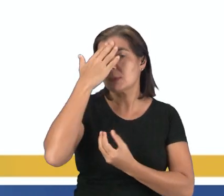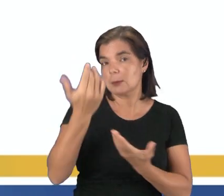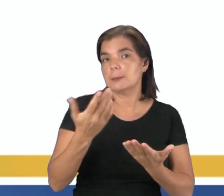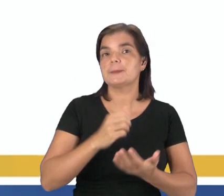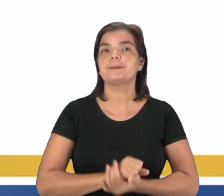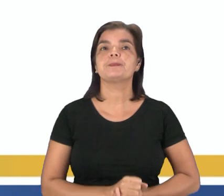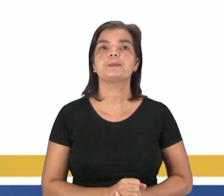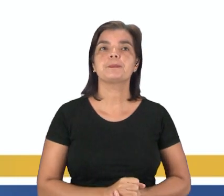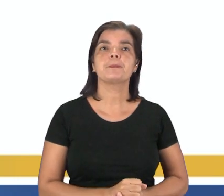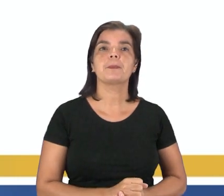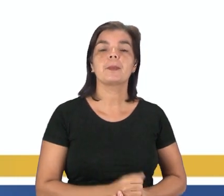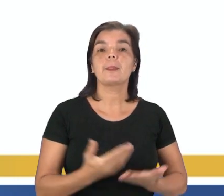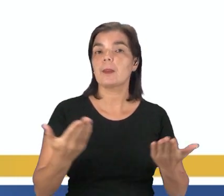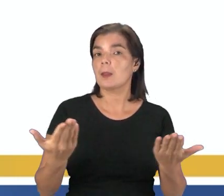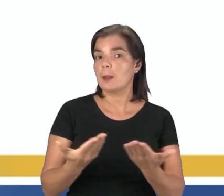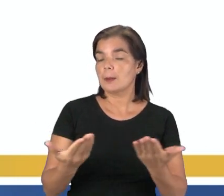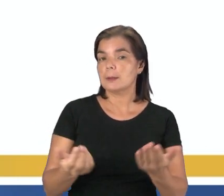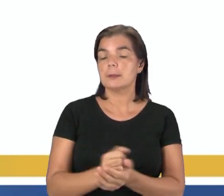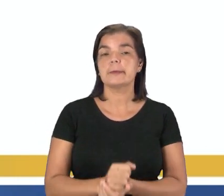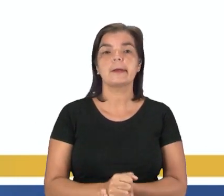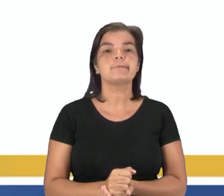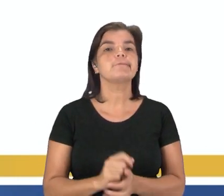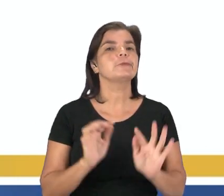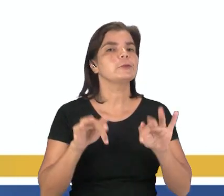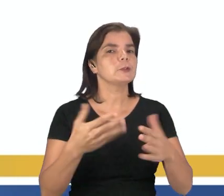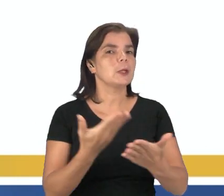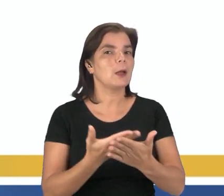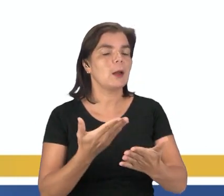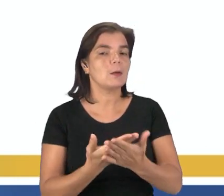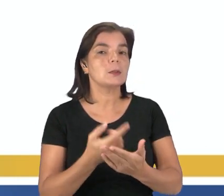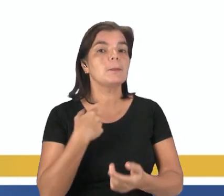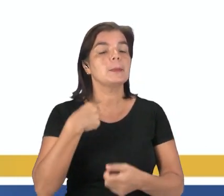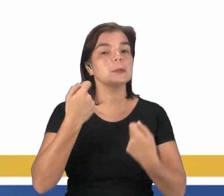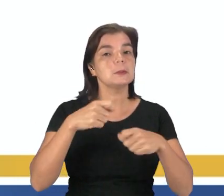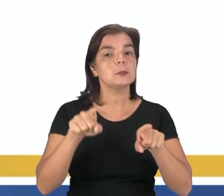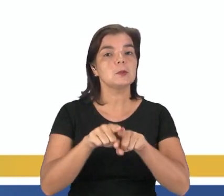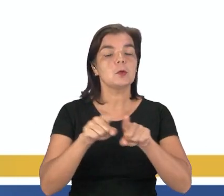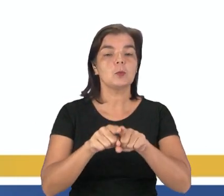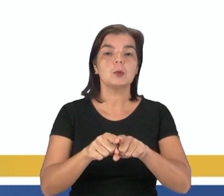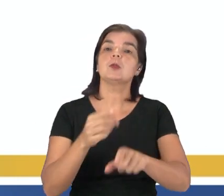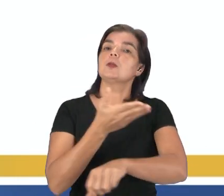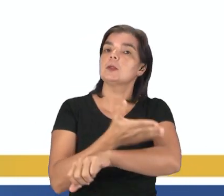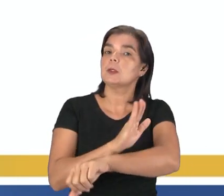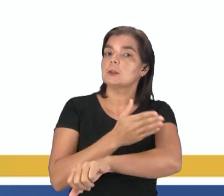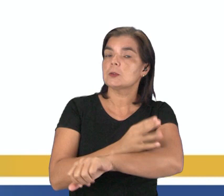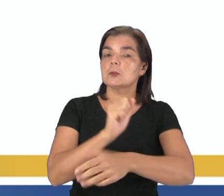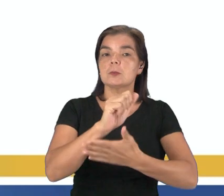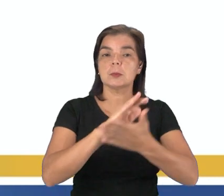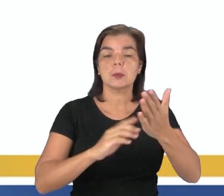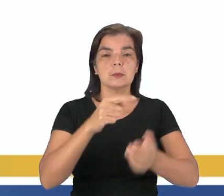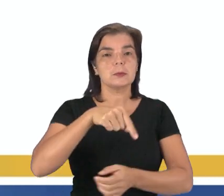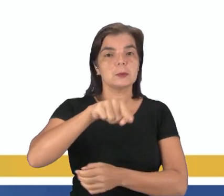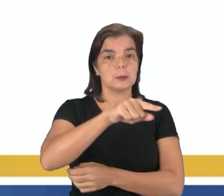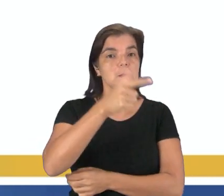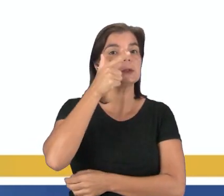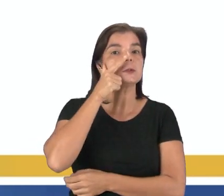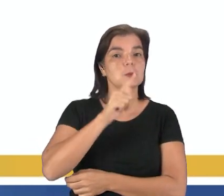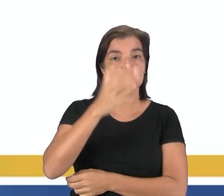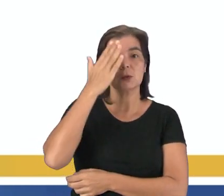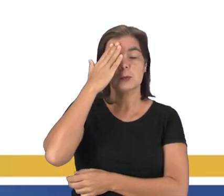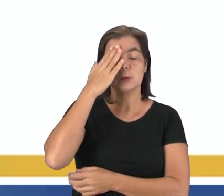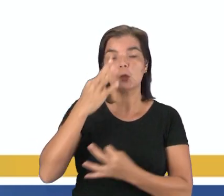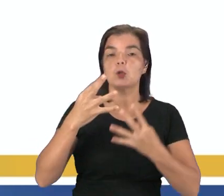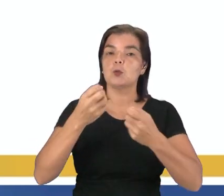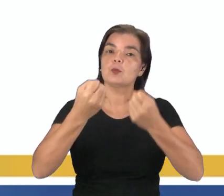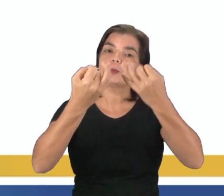digamos assim. E aí, para a gente fechar a nossa aula, a gente tem aí o nosso exercitando, para ver se vocês conseguiram entender um pouquinho de